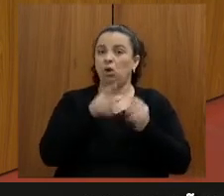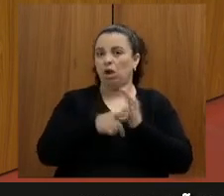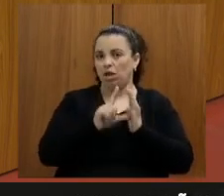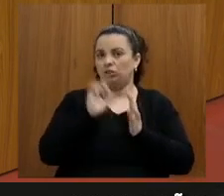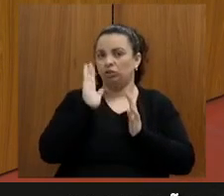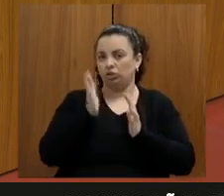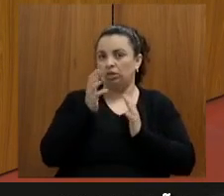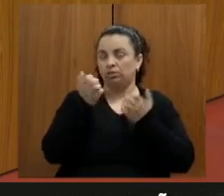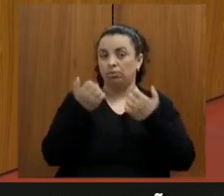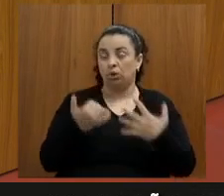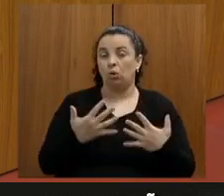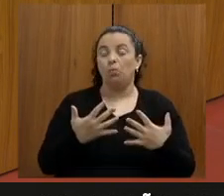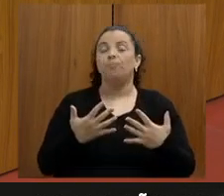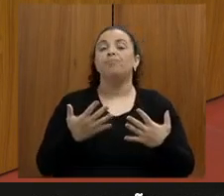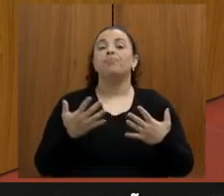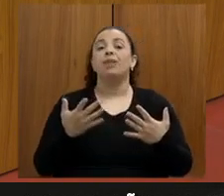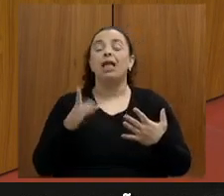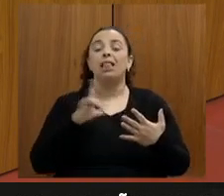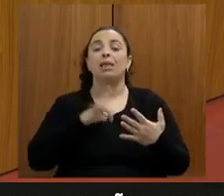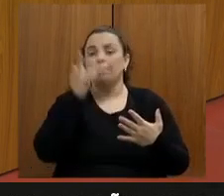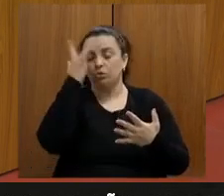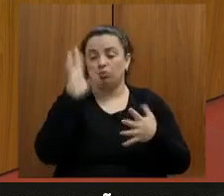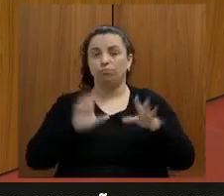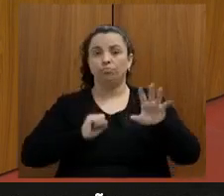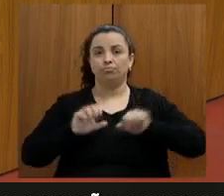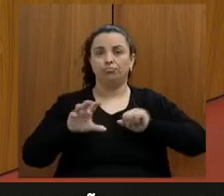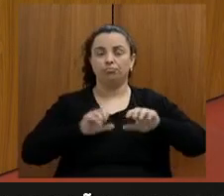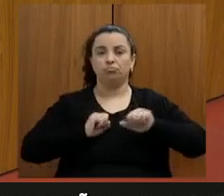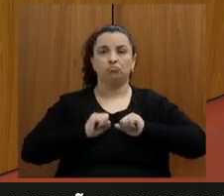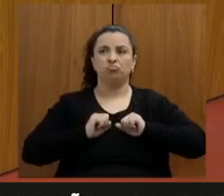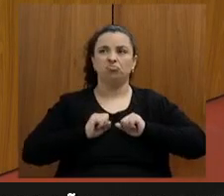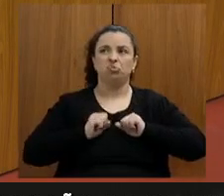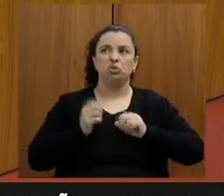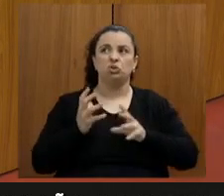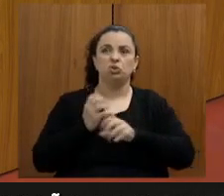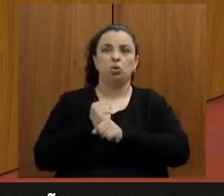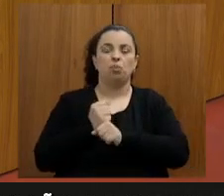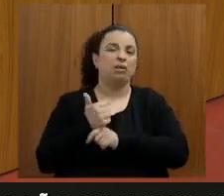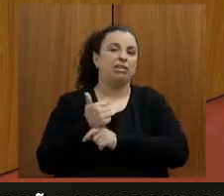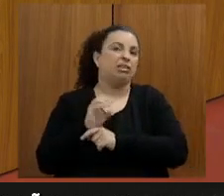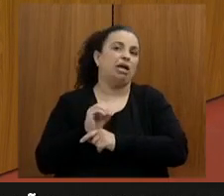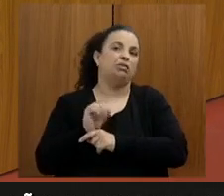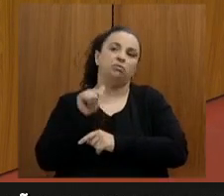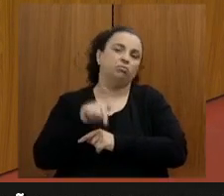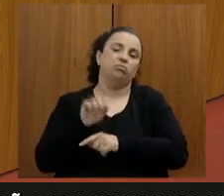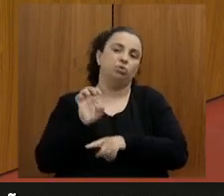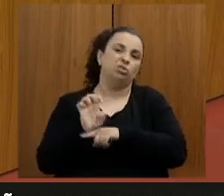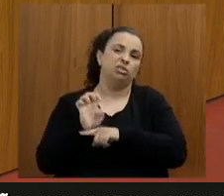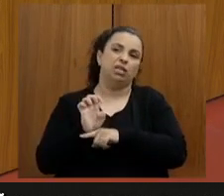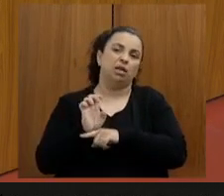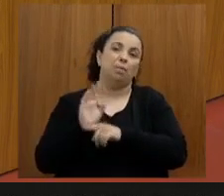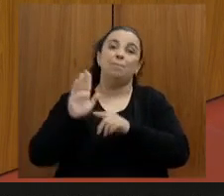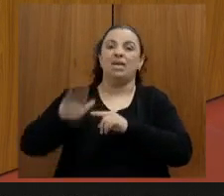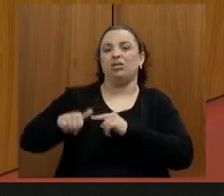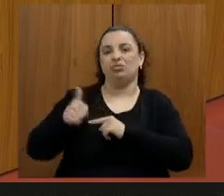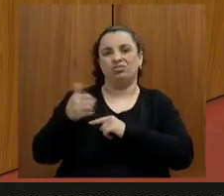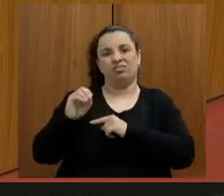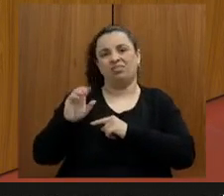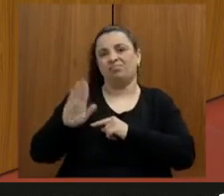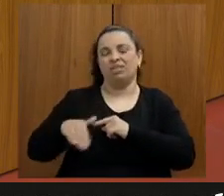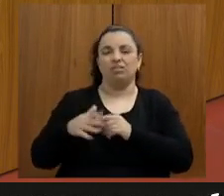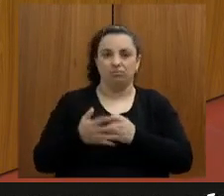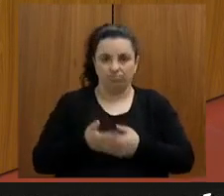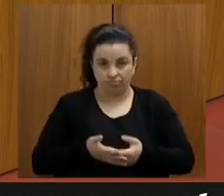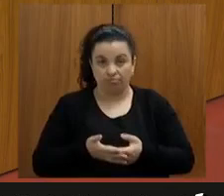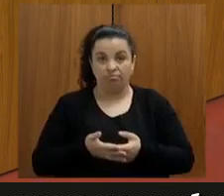o número de infectados não chega a 10 no estado entendo que